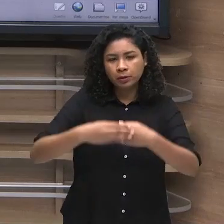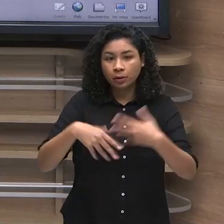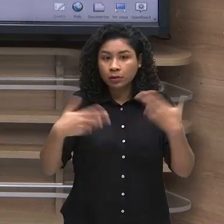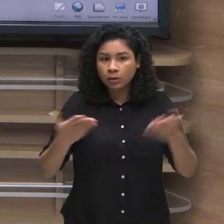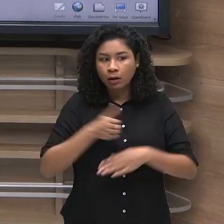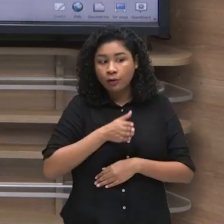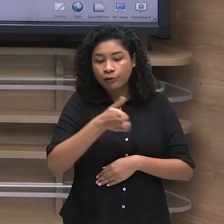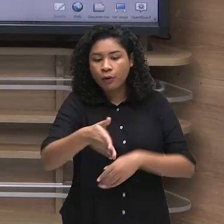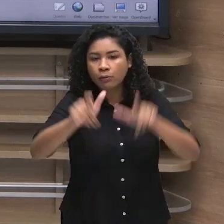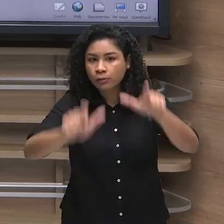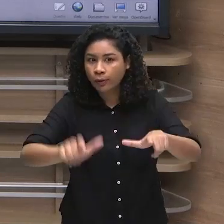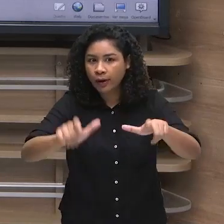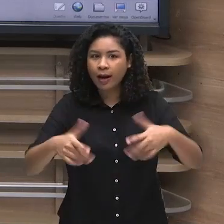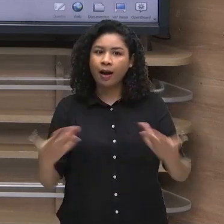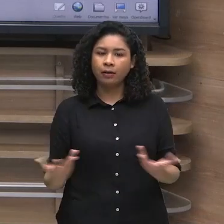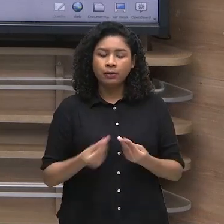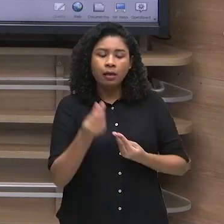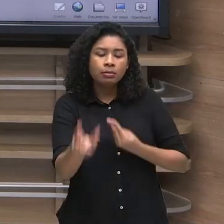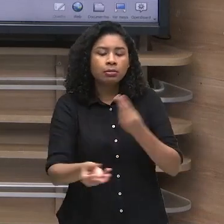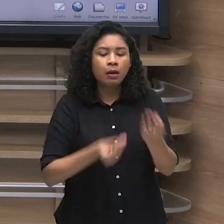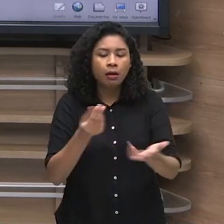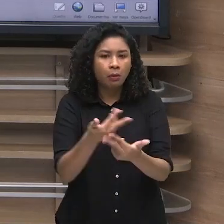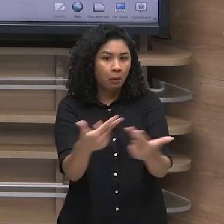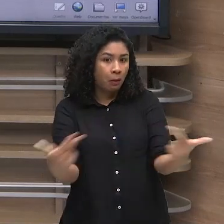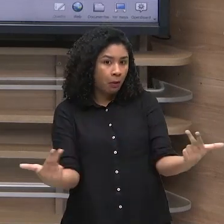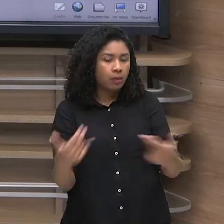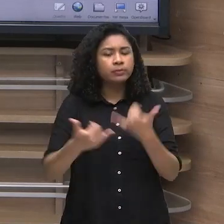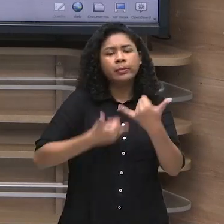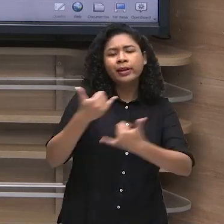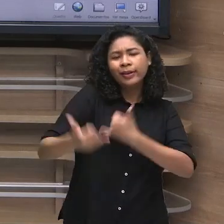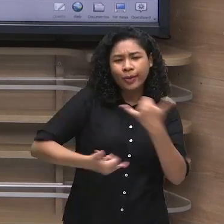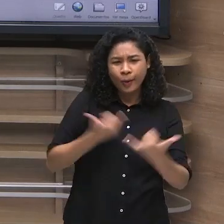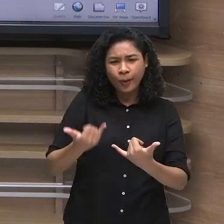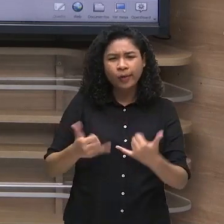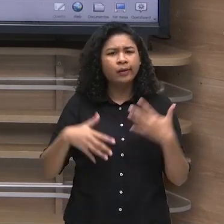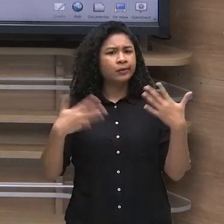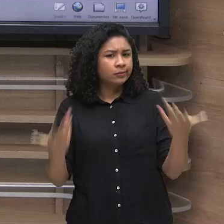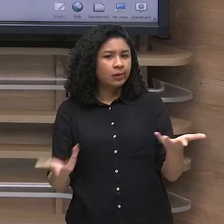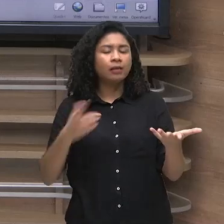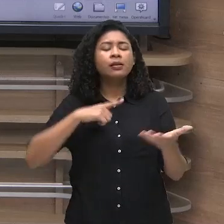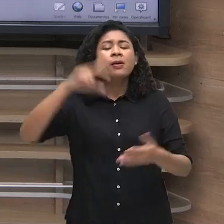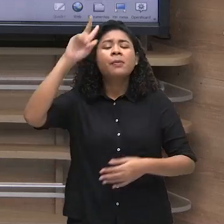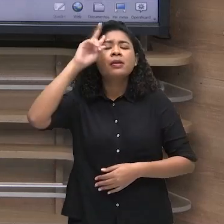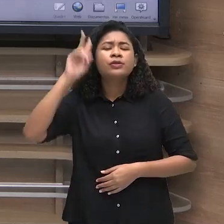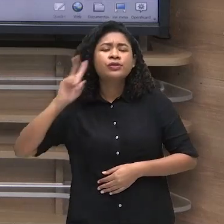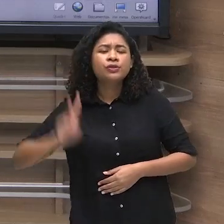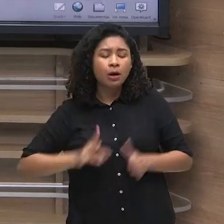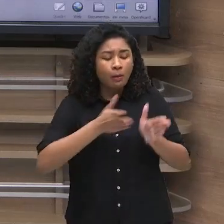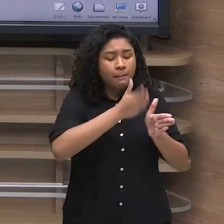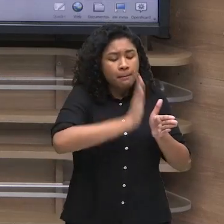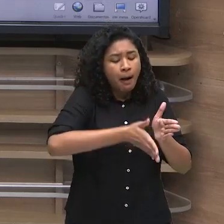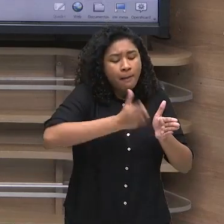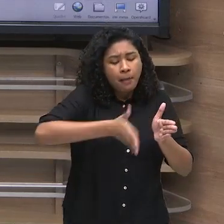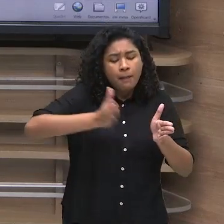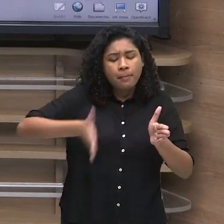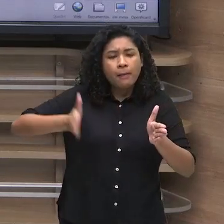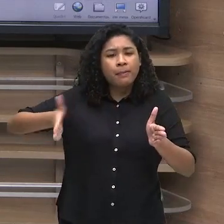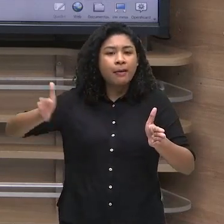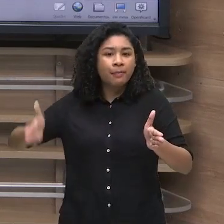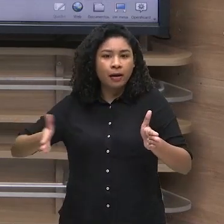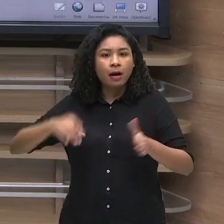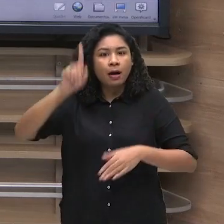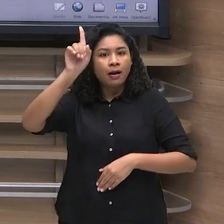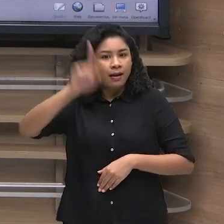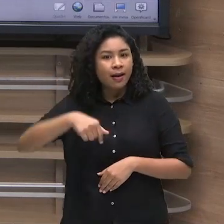entregou alguma coisa, brincou, enfim, ele tem toda uma história, né? Passou-se o dia inteiro, chegou em casa